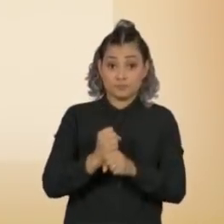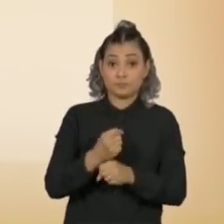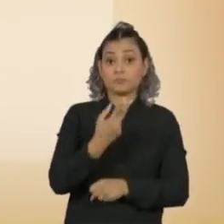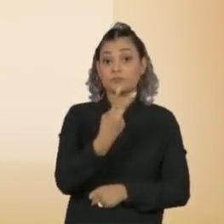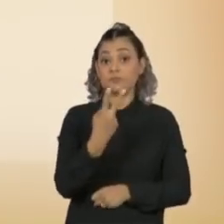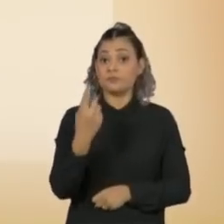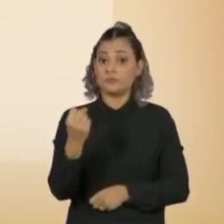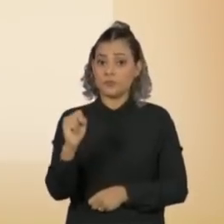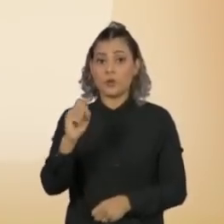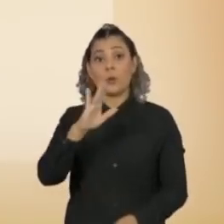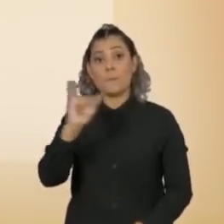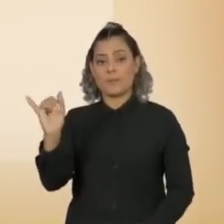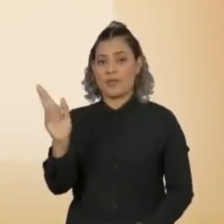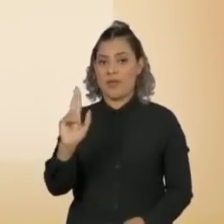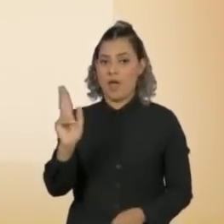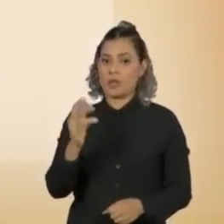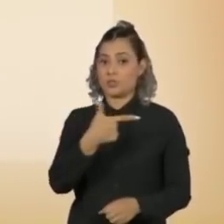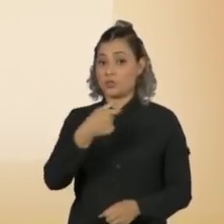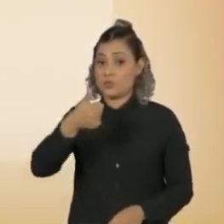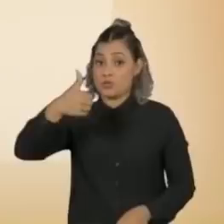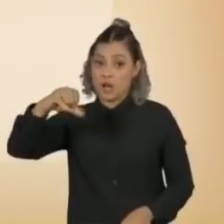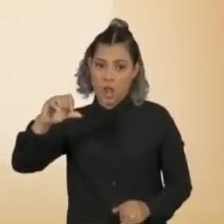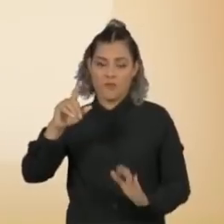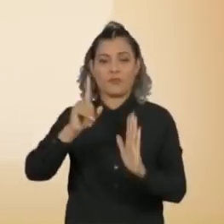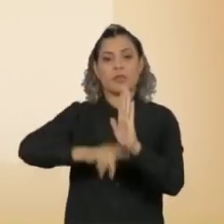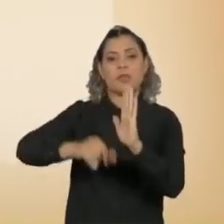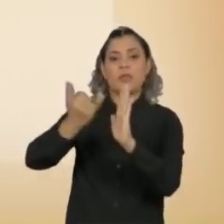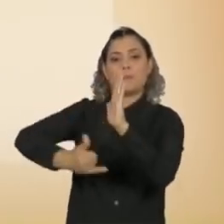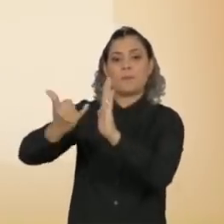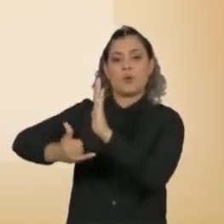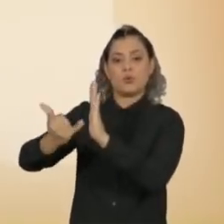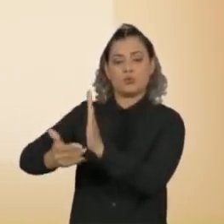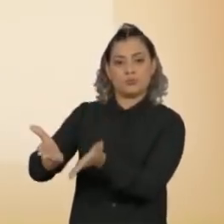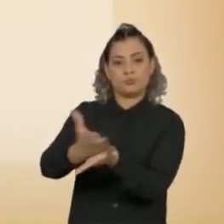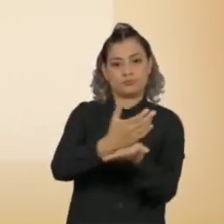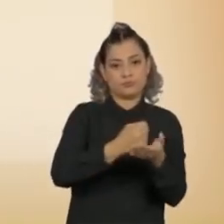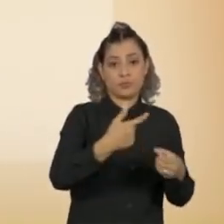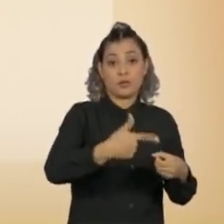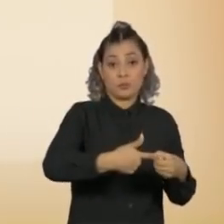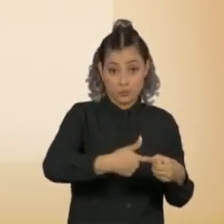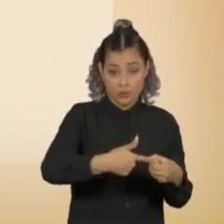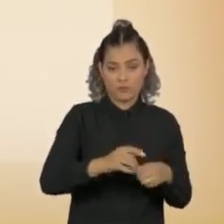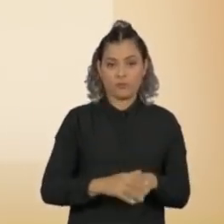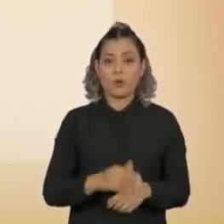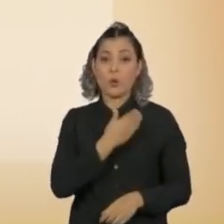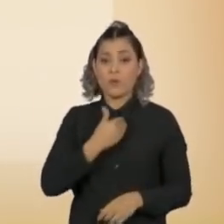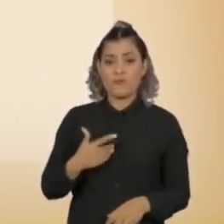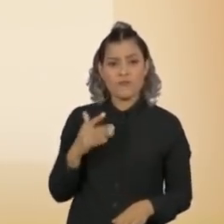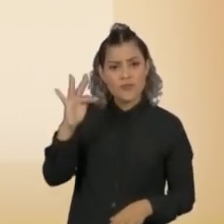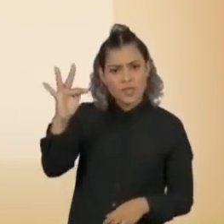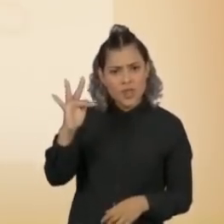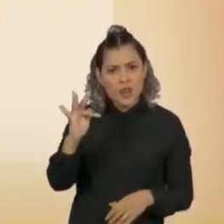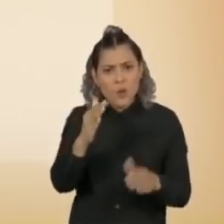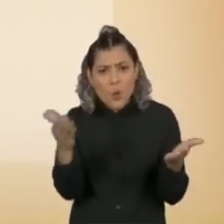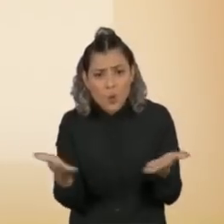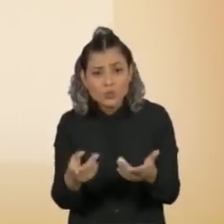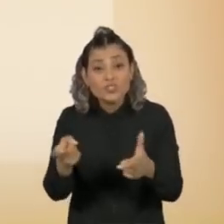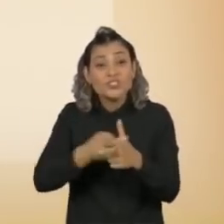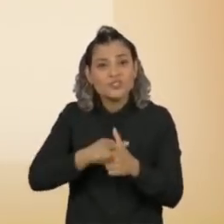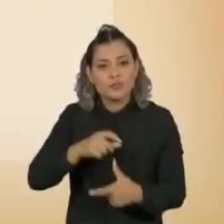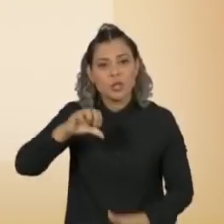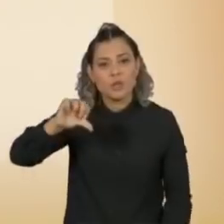28 bilhões de reais com os impostos que incidem sobre combustíveis. O governo federal tem hoje um rombo de